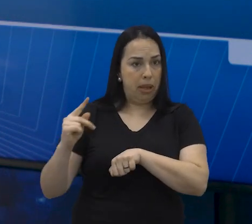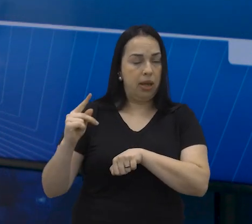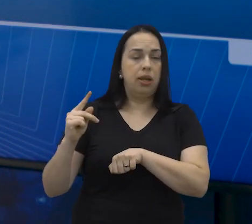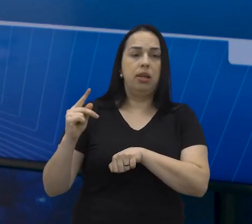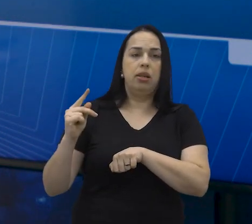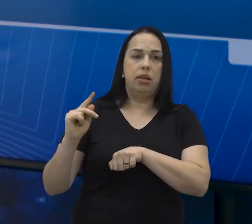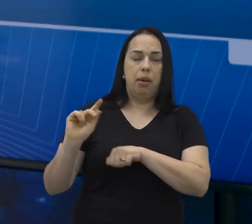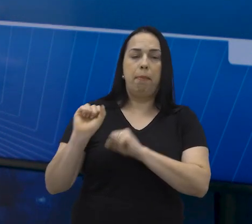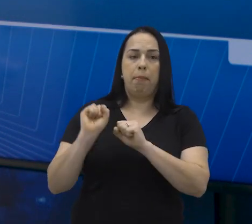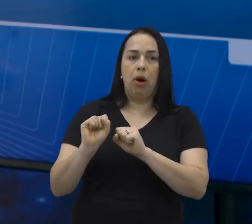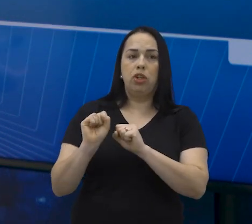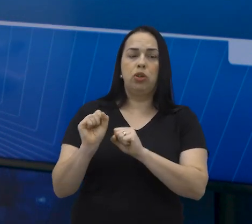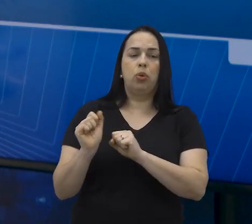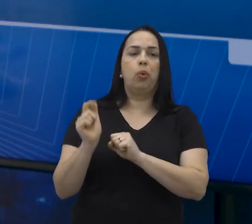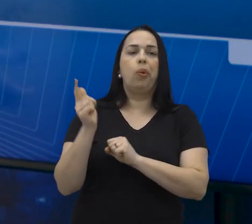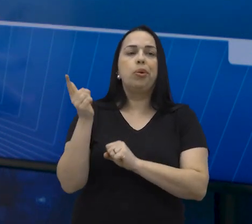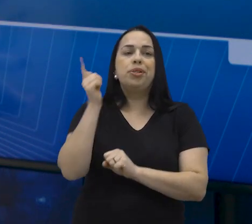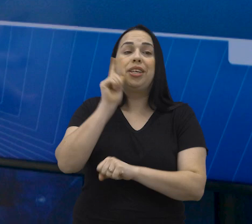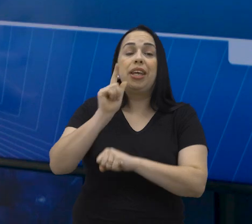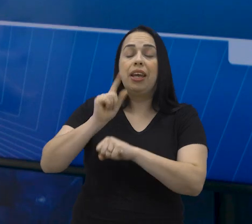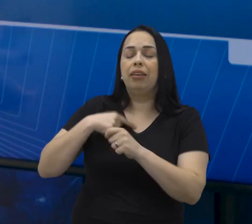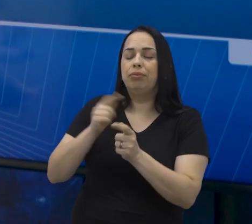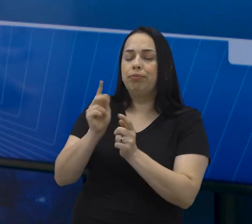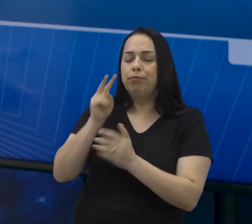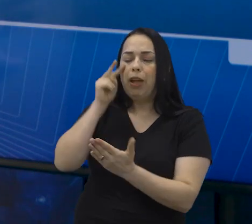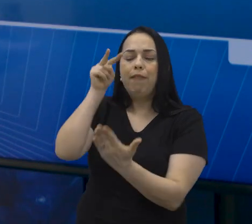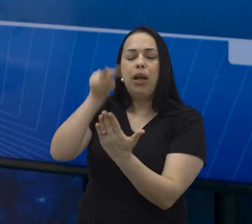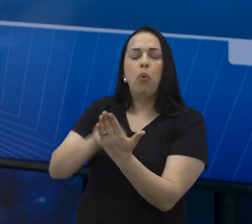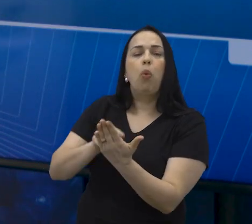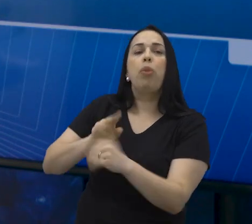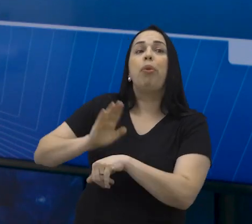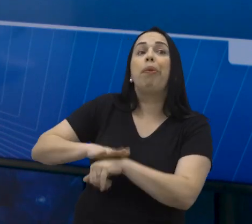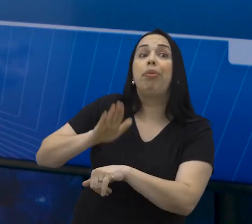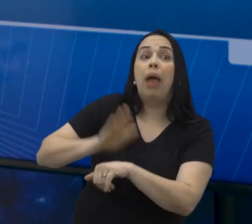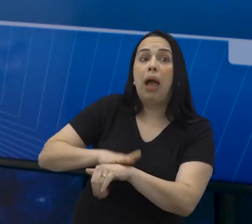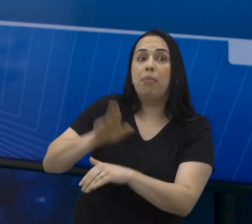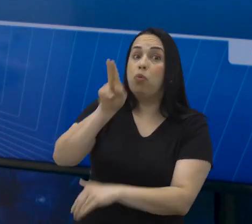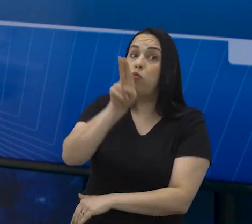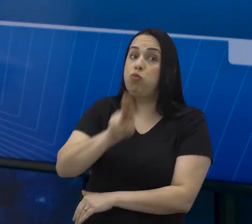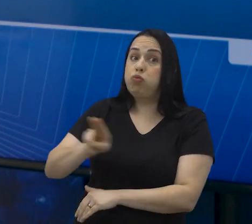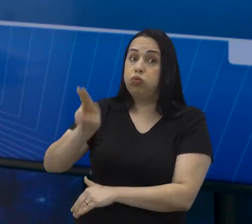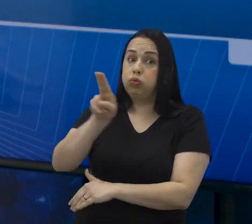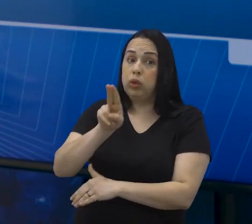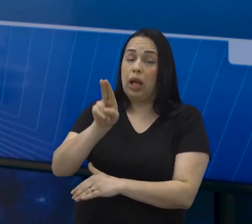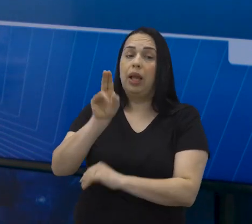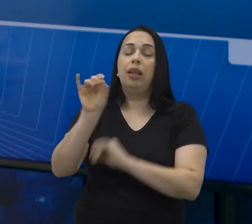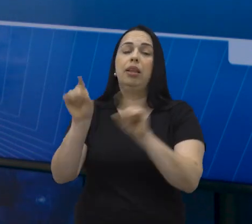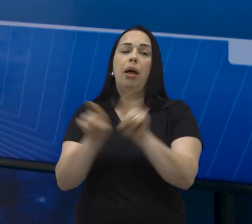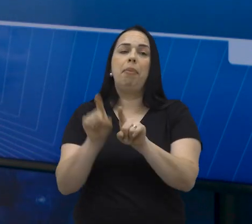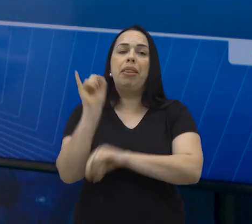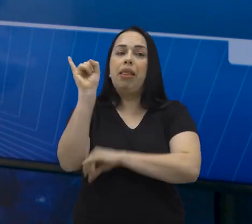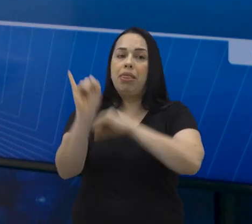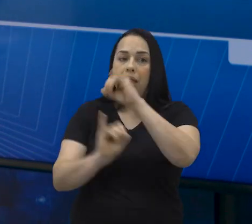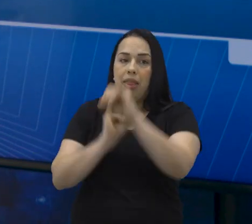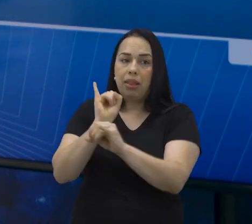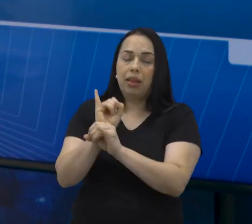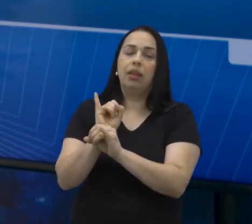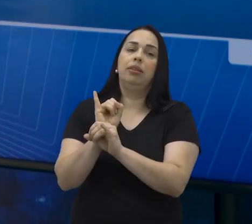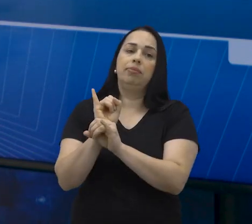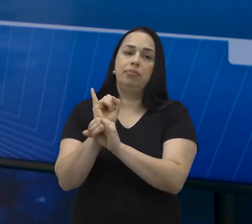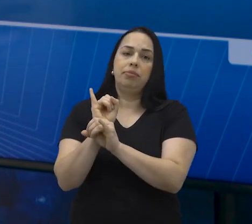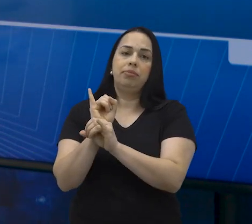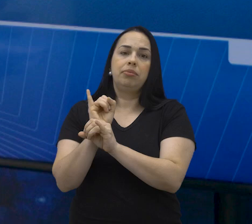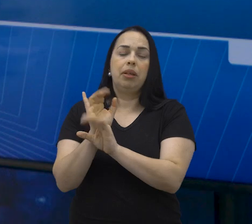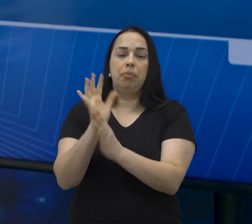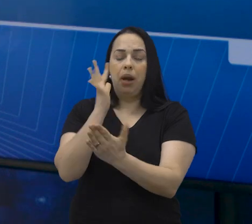aplicativos, né? E alguns mecanismos onde você consegue ver o tempo que você passa ali nos aplicativos, nas redes sociais. Então, estar